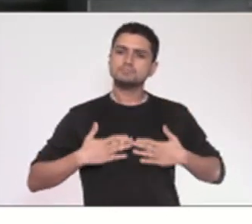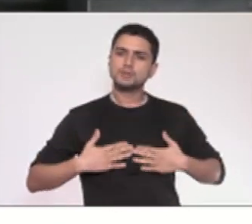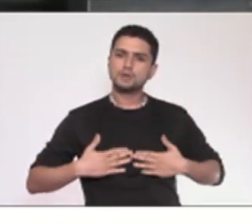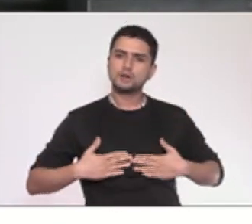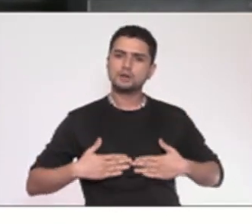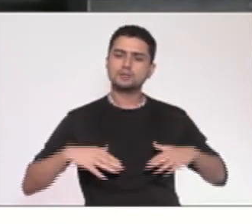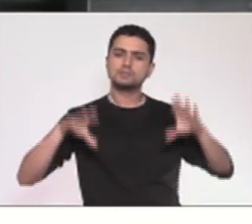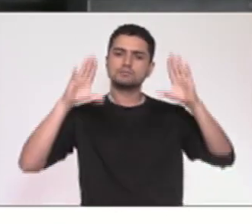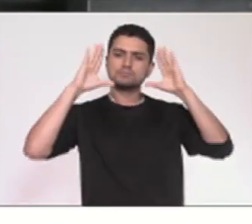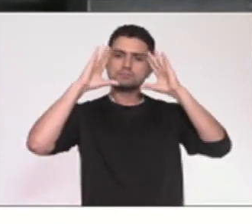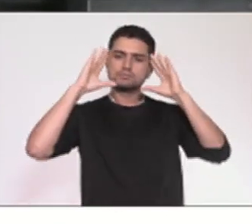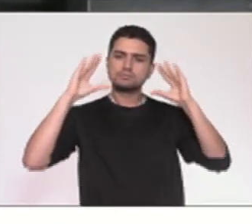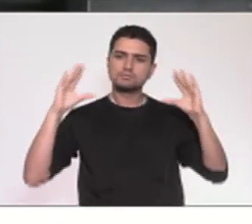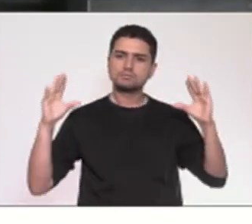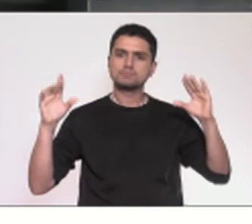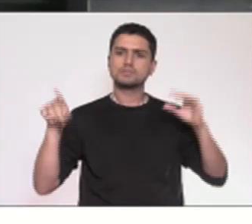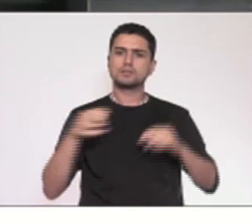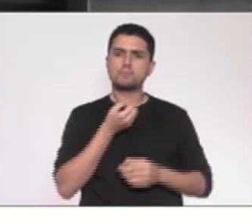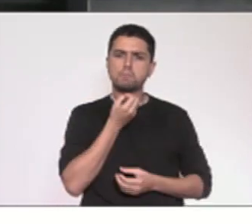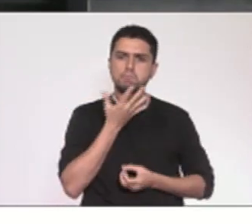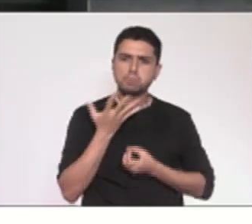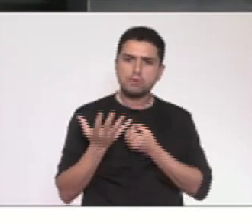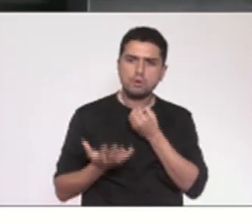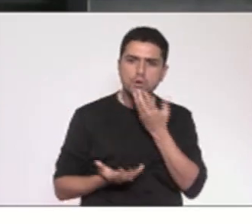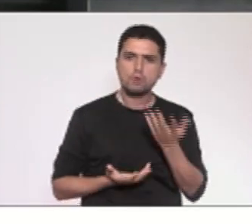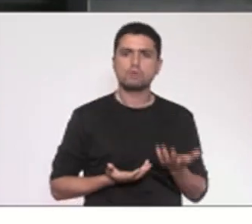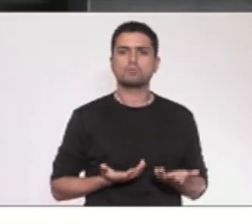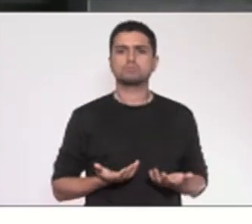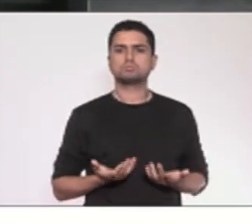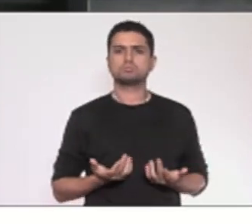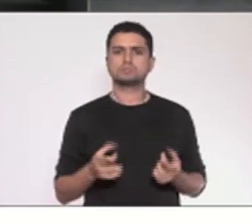tem desempenhado junto ao Ministério Público um trabalho